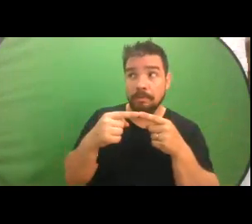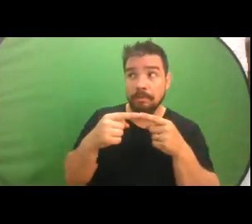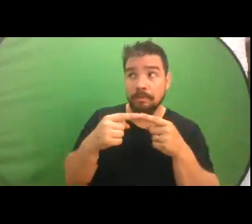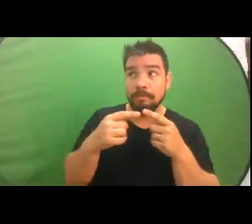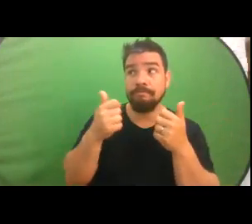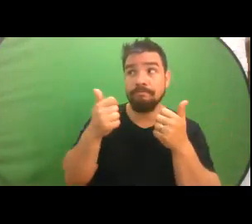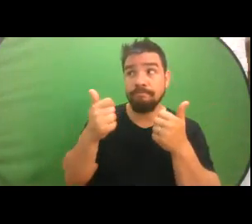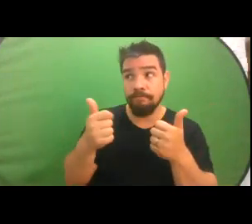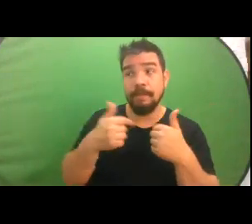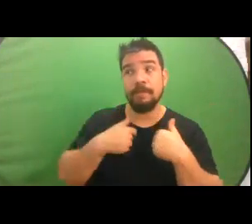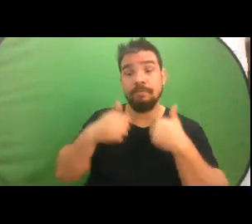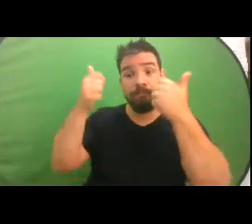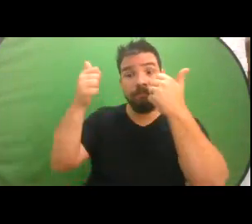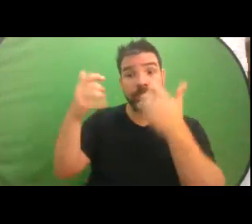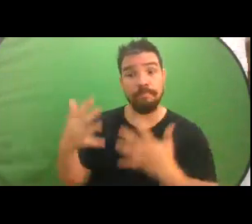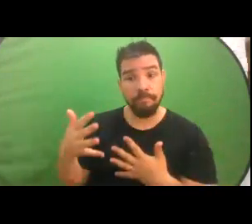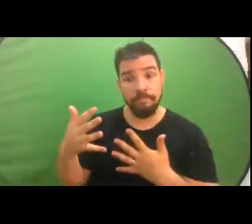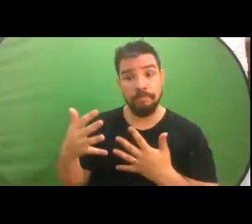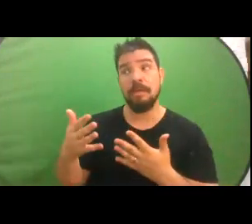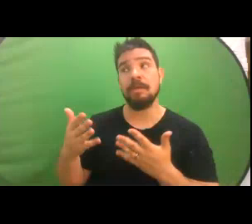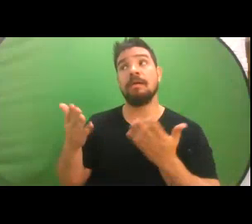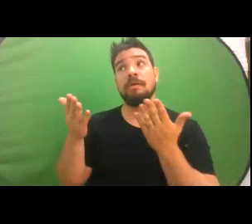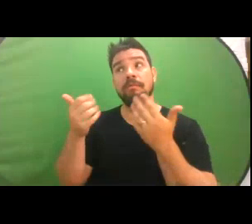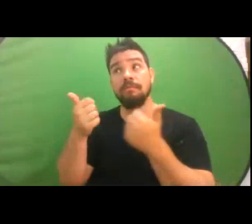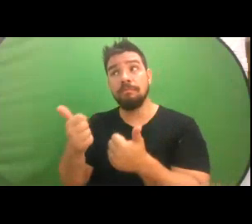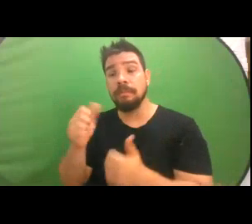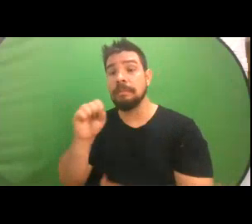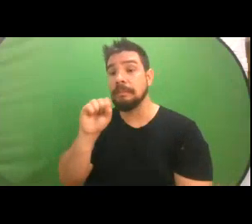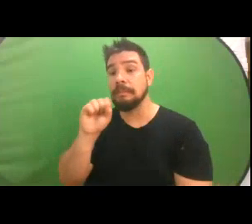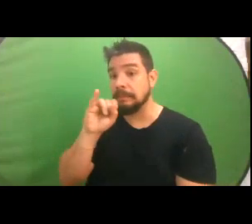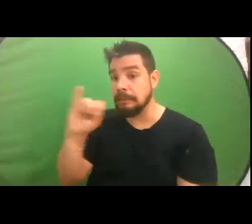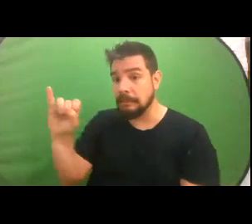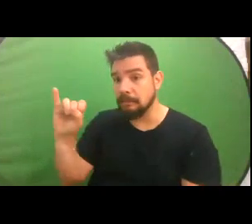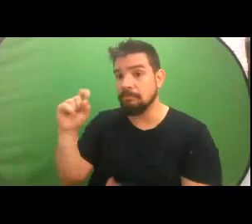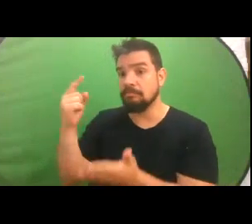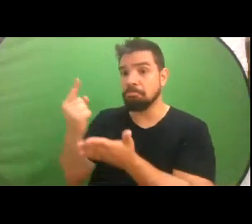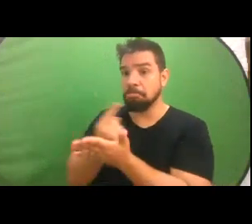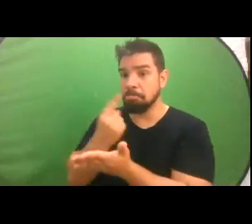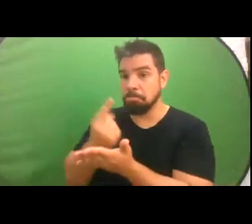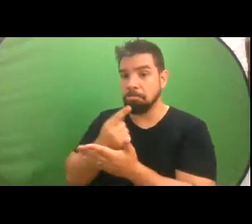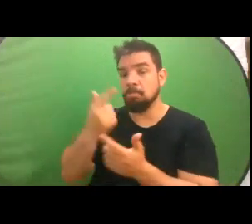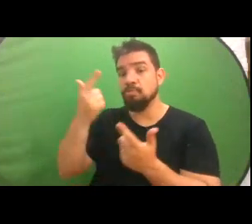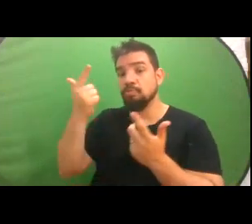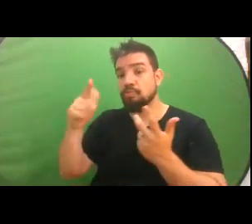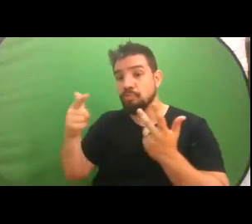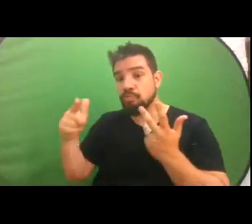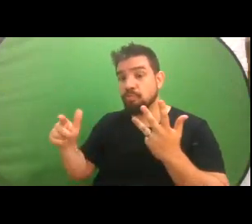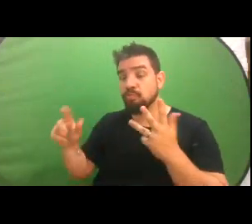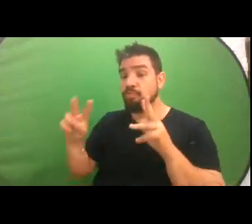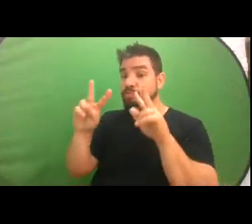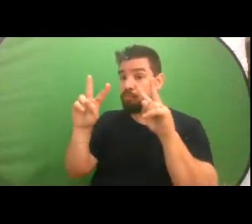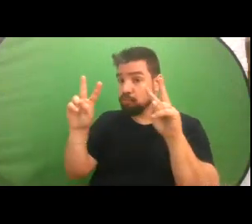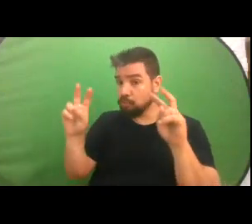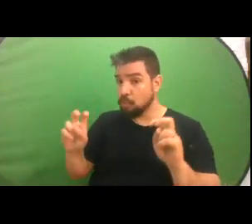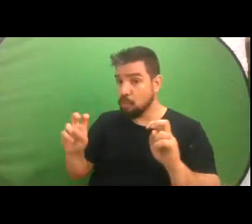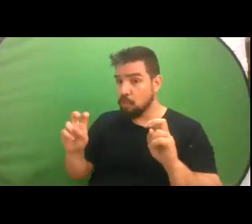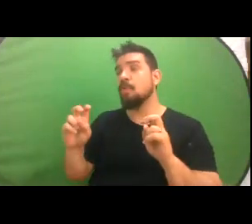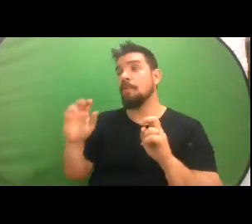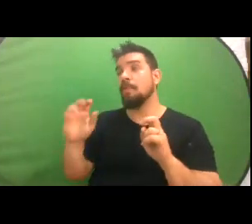agora, se a gente tiver mais alguma questão sobre encontro presencial, não tiver mais nenhuma questão sobre